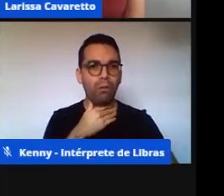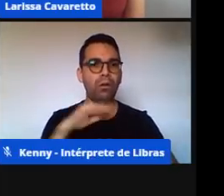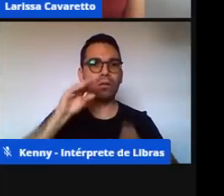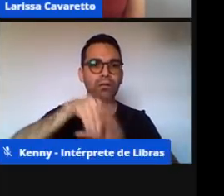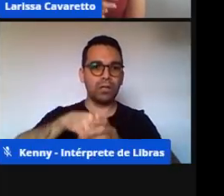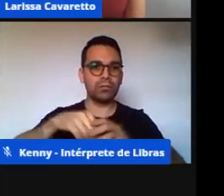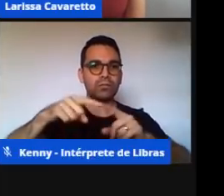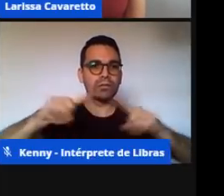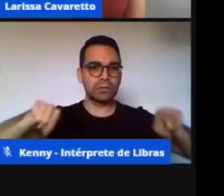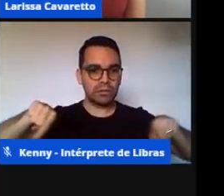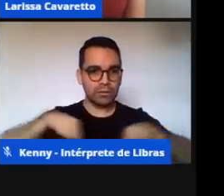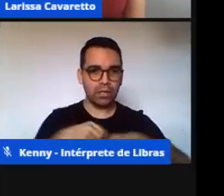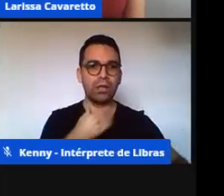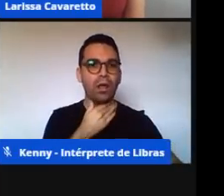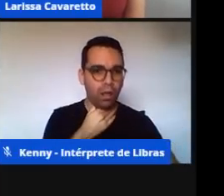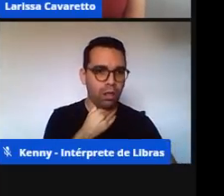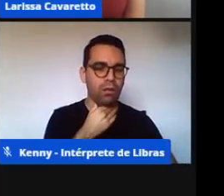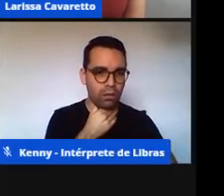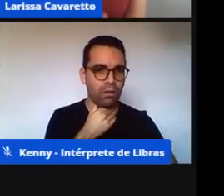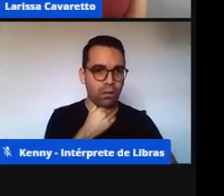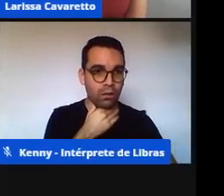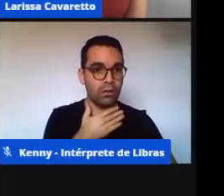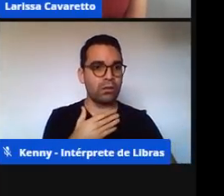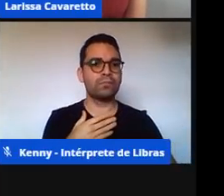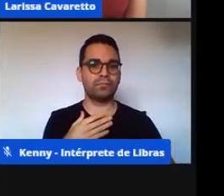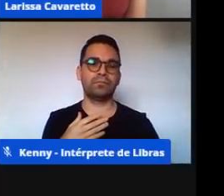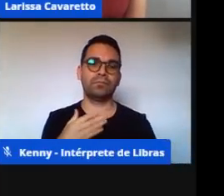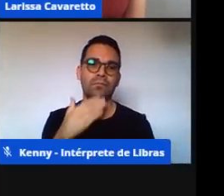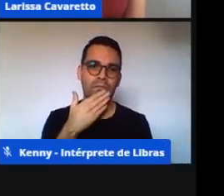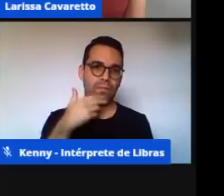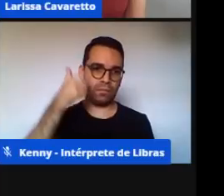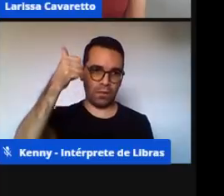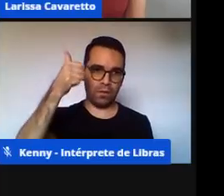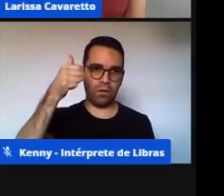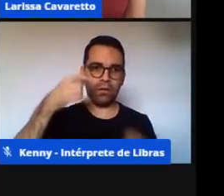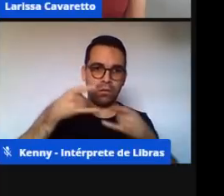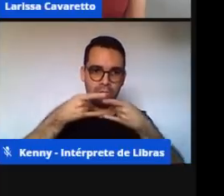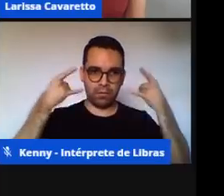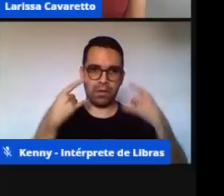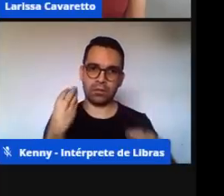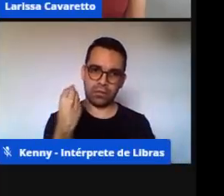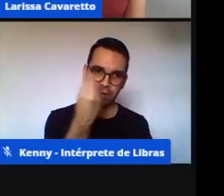máscara para ela, enquanto ela fica na sala de isolamento, é uma medida a mais de proteção.